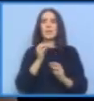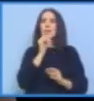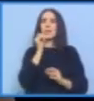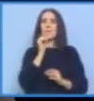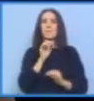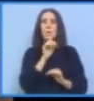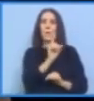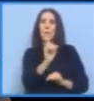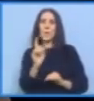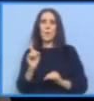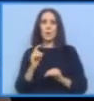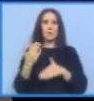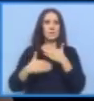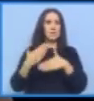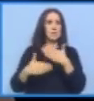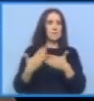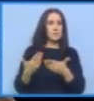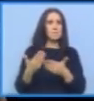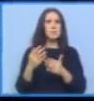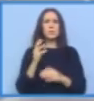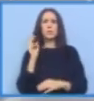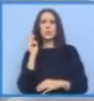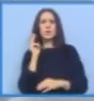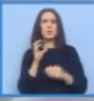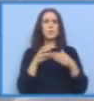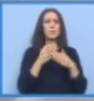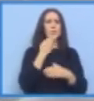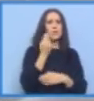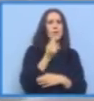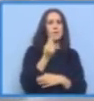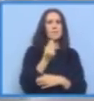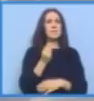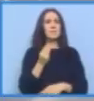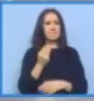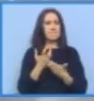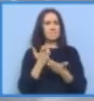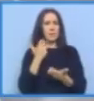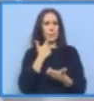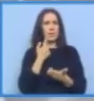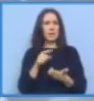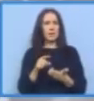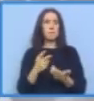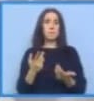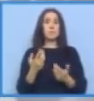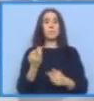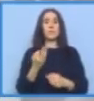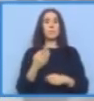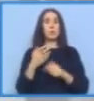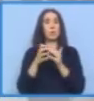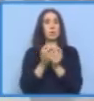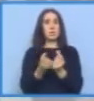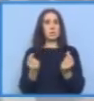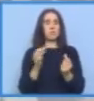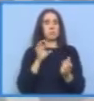ser mobilizados para estas iniciativas, escuteiros, grupos de jovens. É significativo, não só a dimensão da oração,